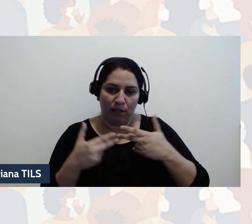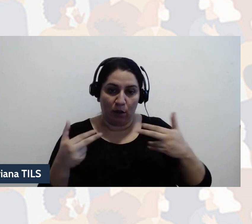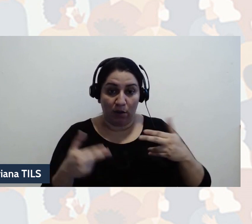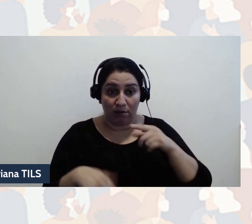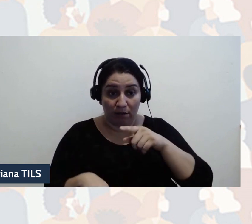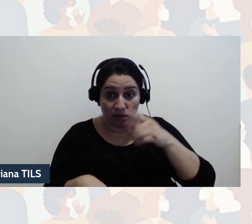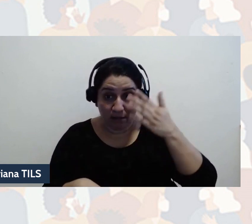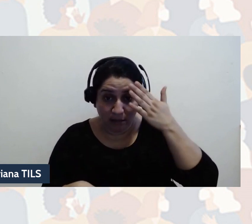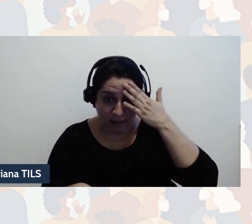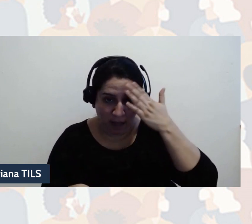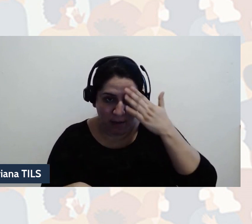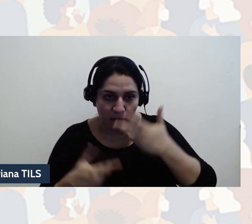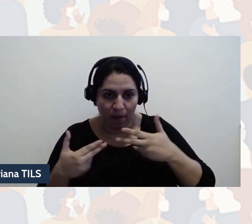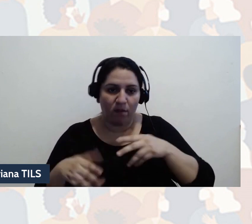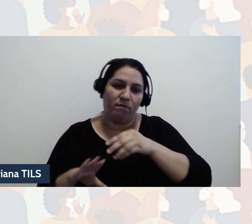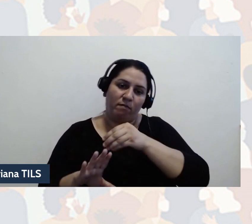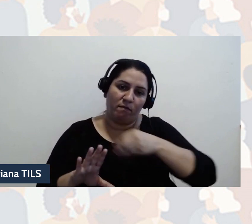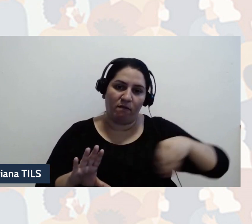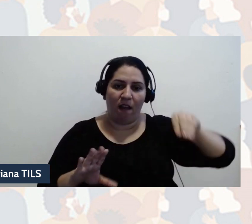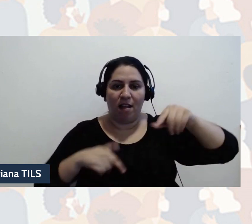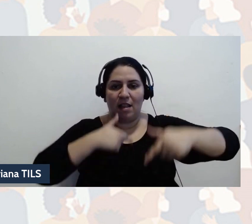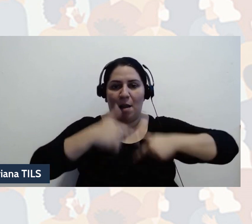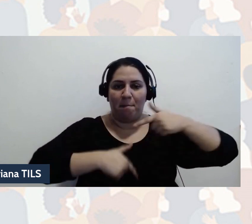elas são levadas para um campo de trabalho forçado.